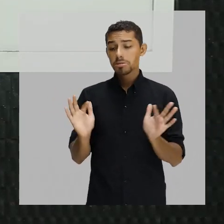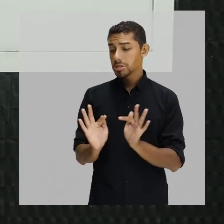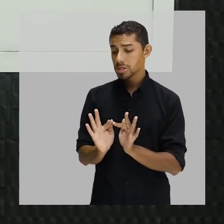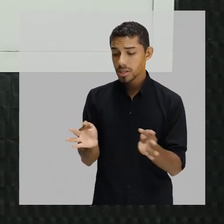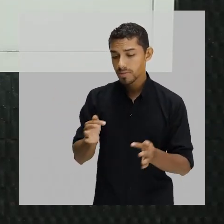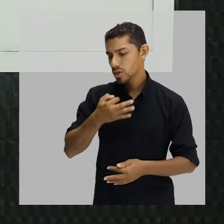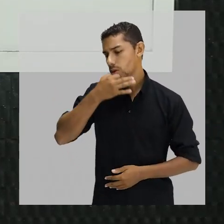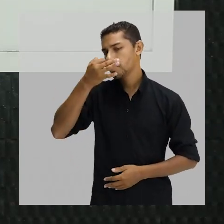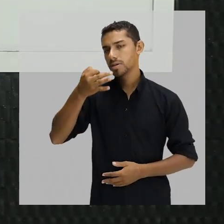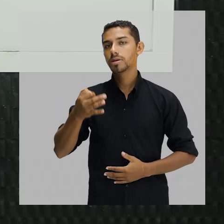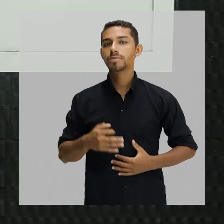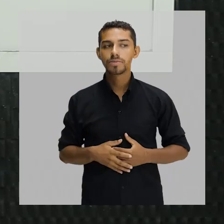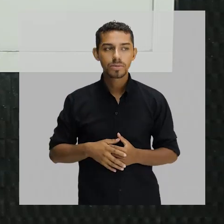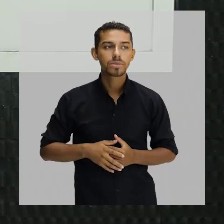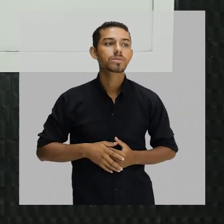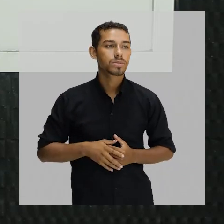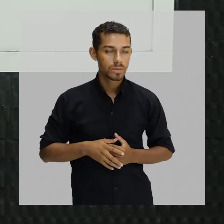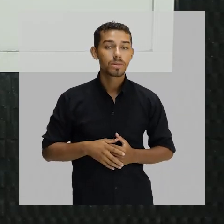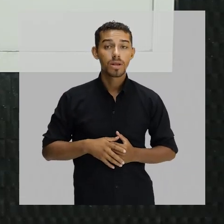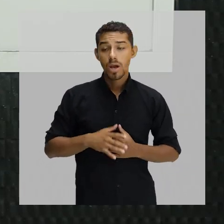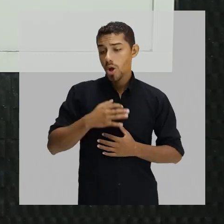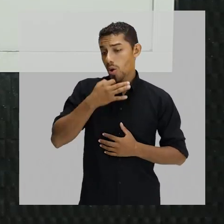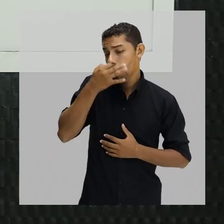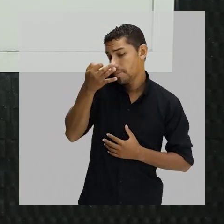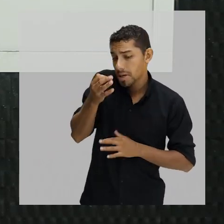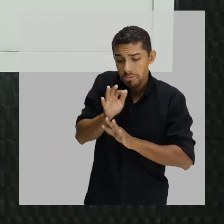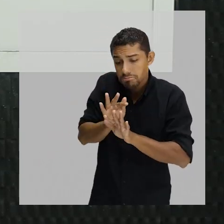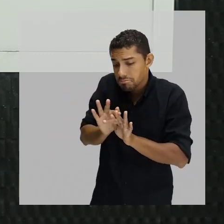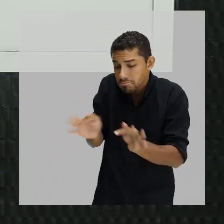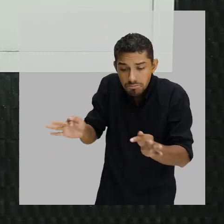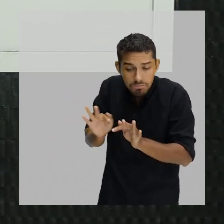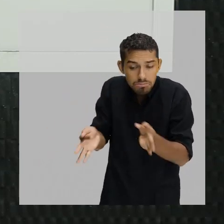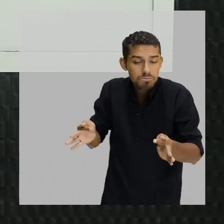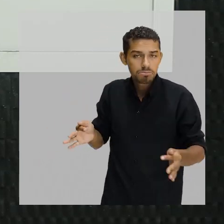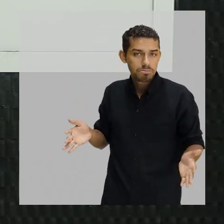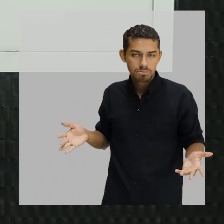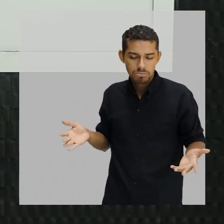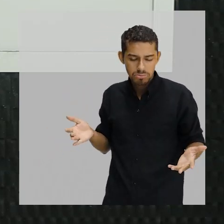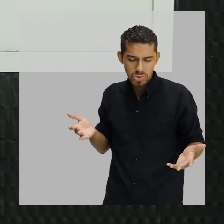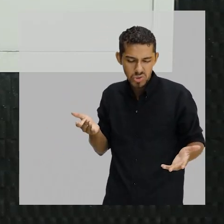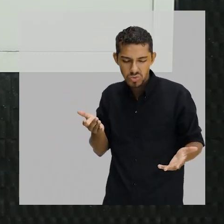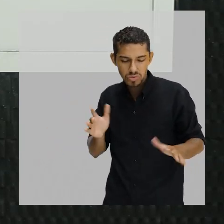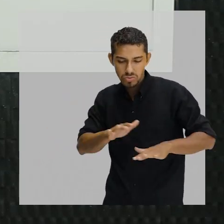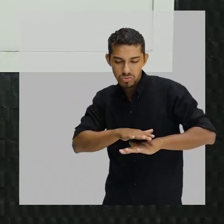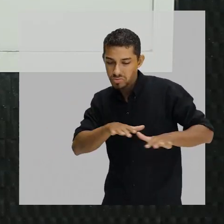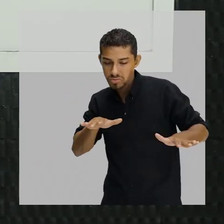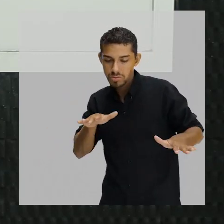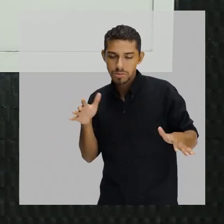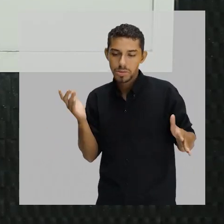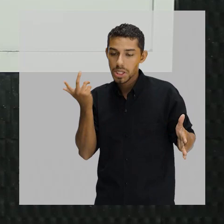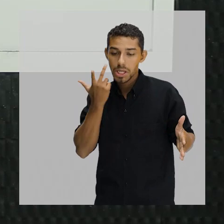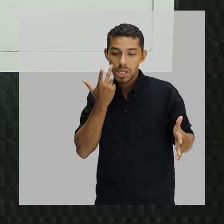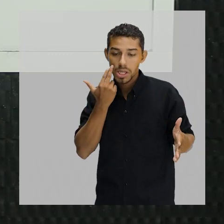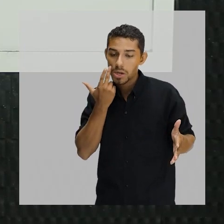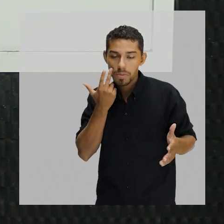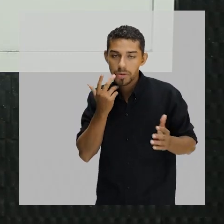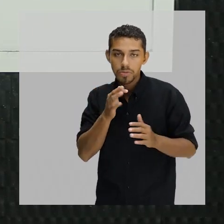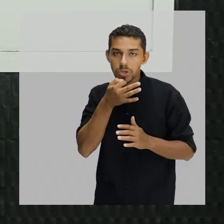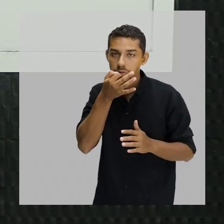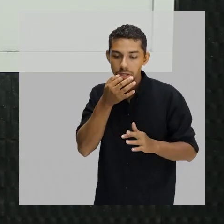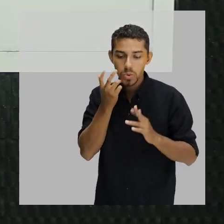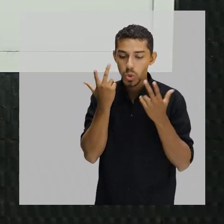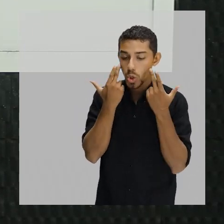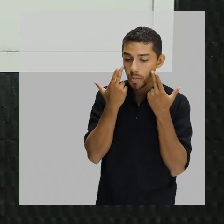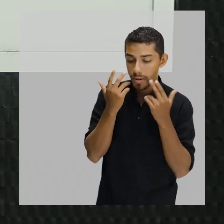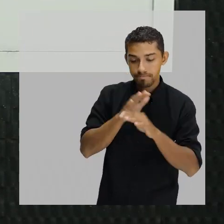opinião. Uma opinião rasa, como a gente fala. Então, olha só, quando eu